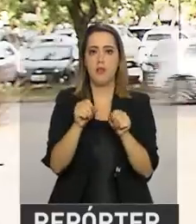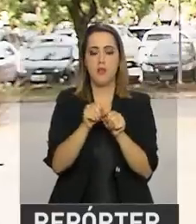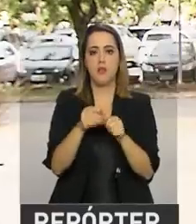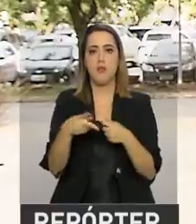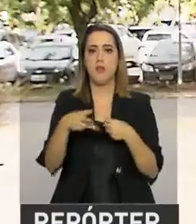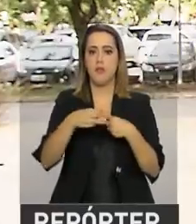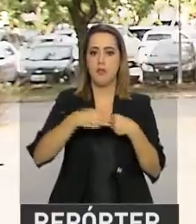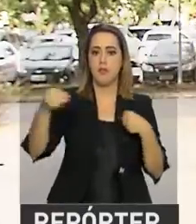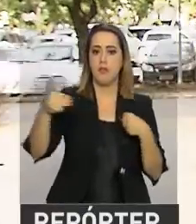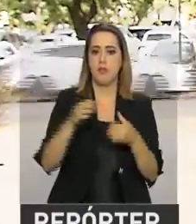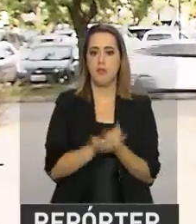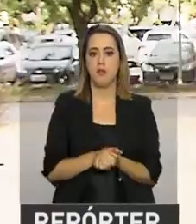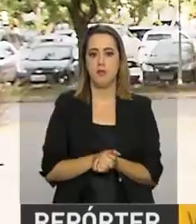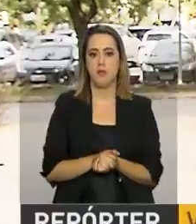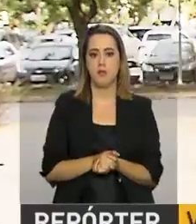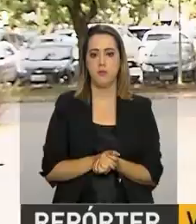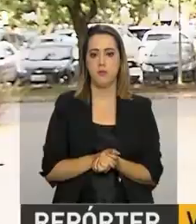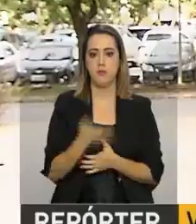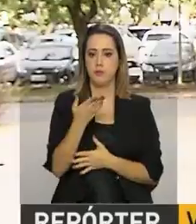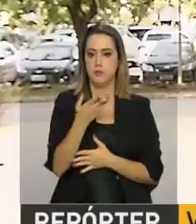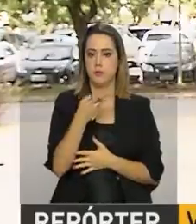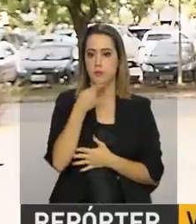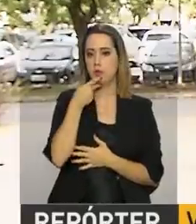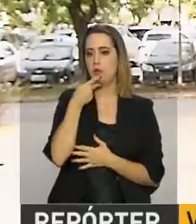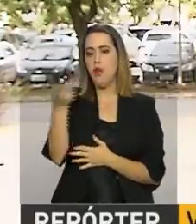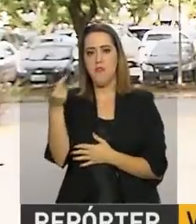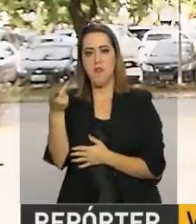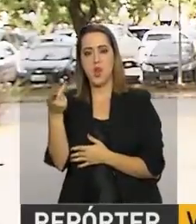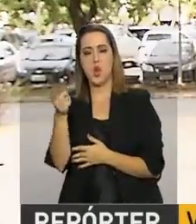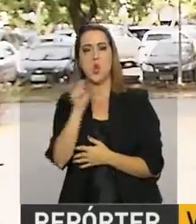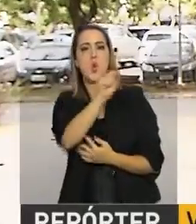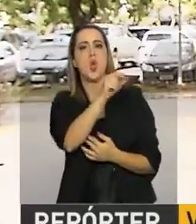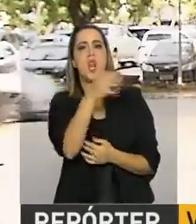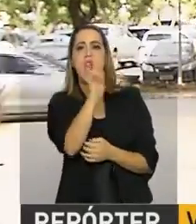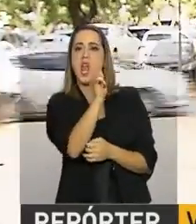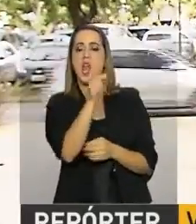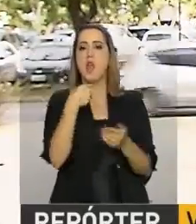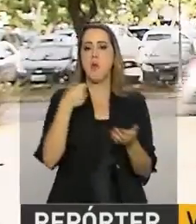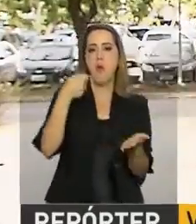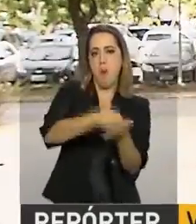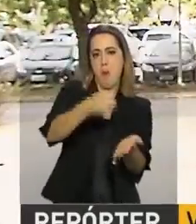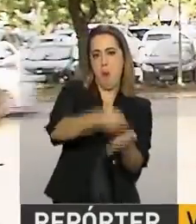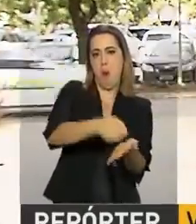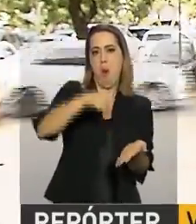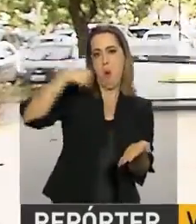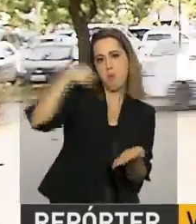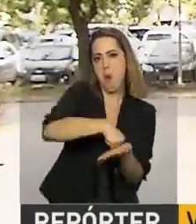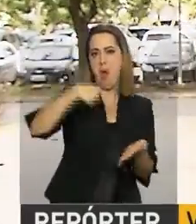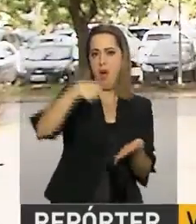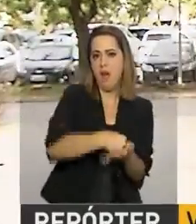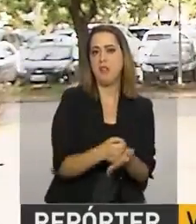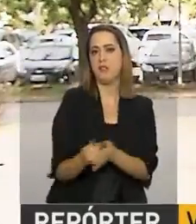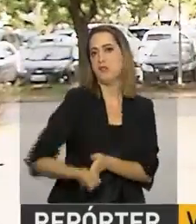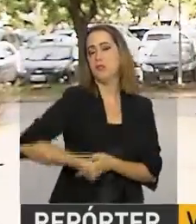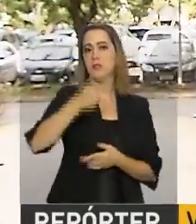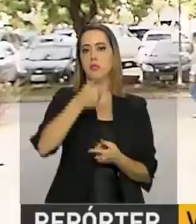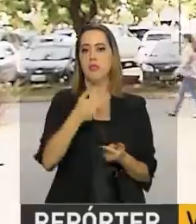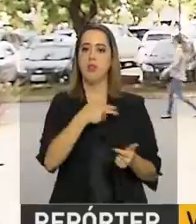aí é falta de porrada, mas falou rindo. E aí, como falou rindo, meio que dizendo que